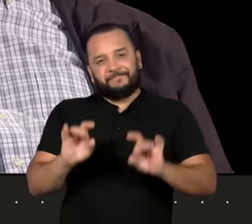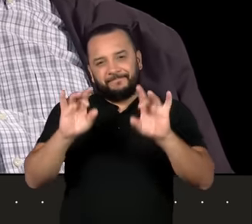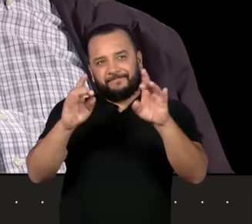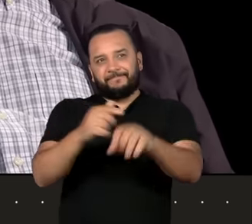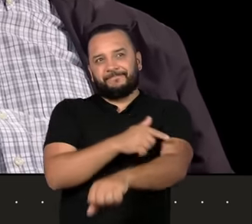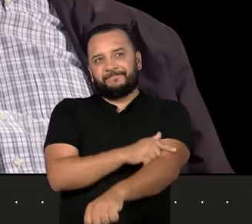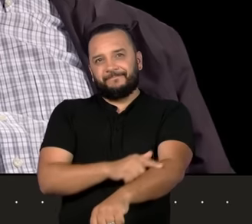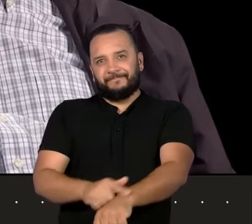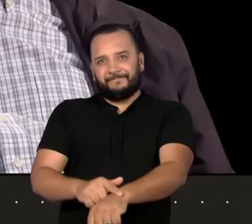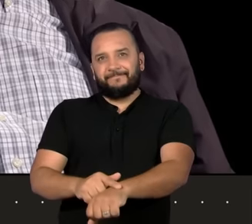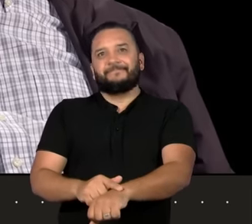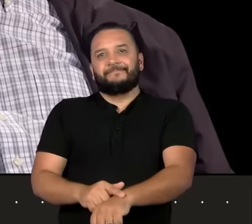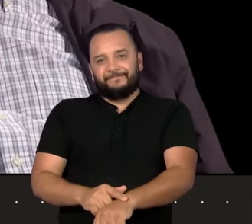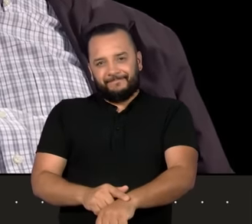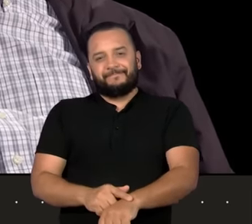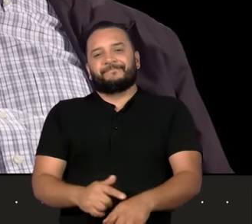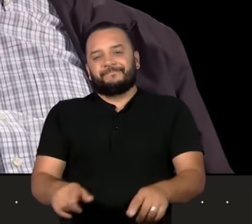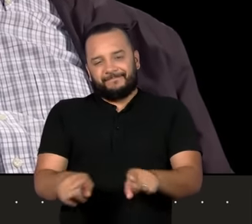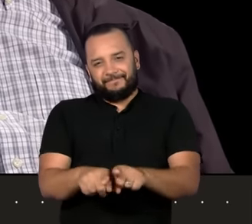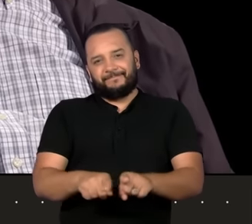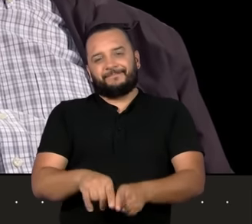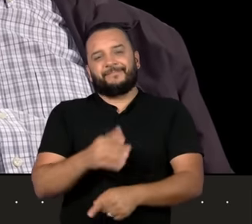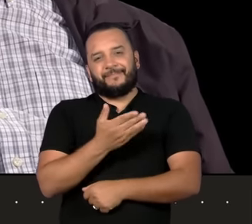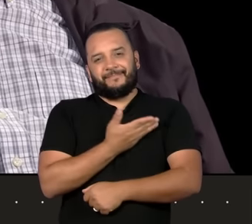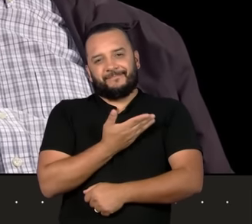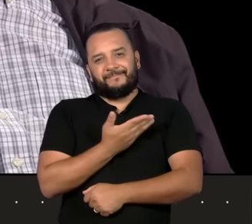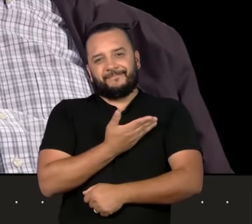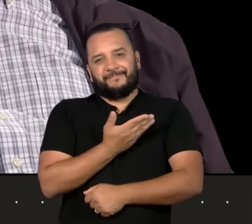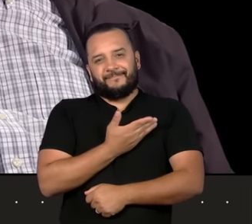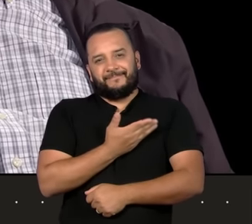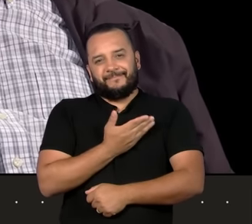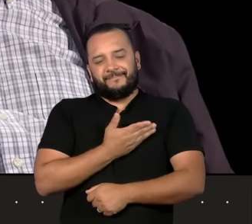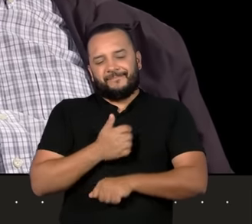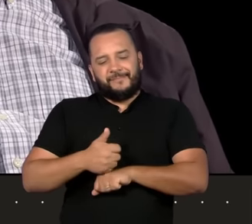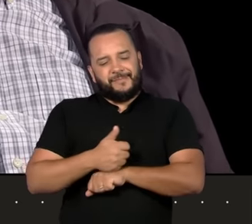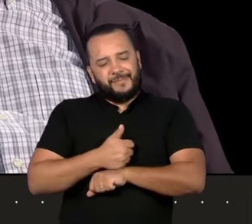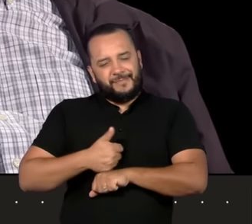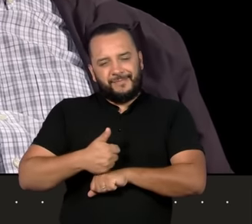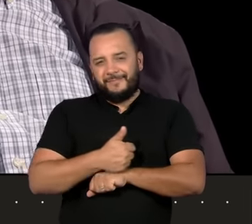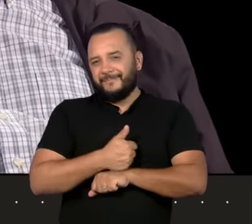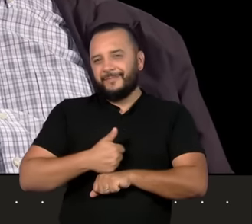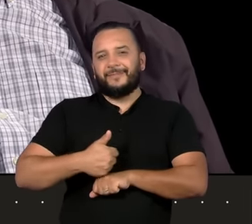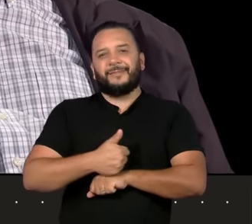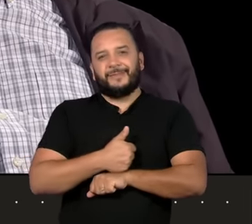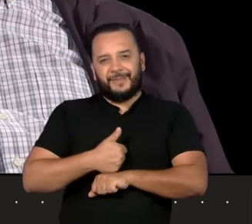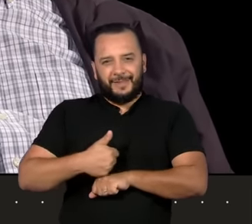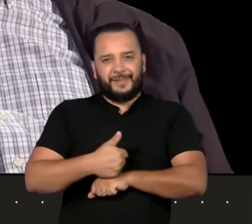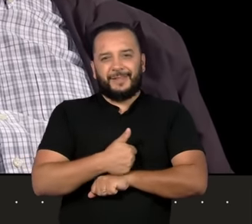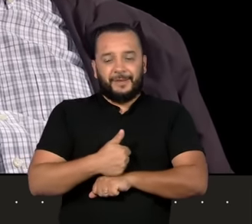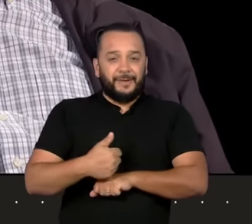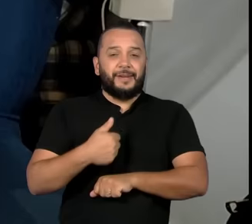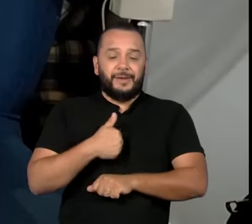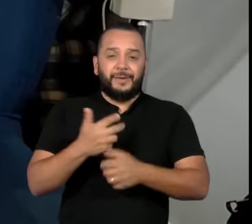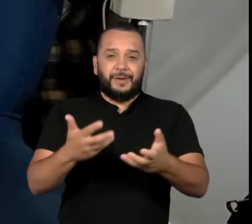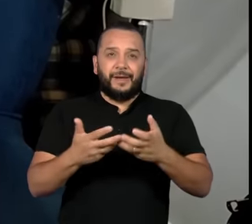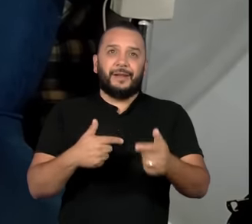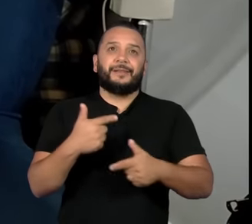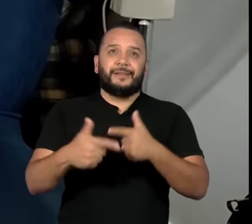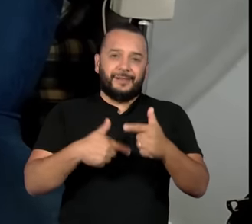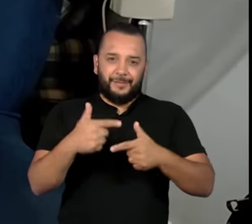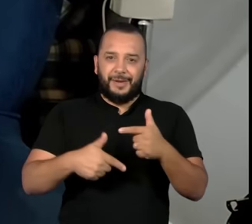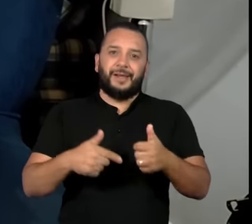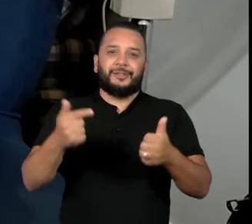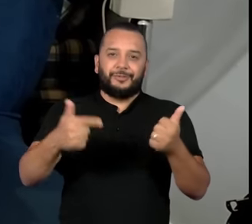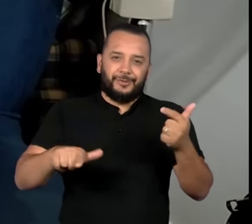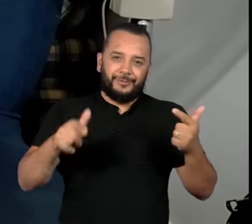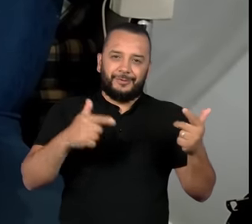cavalheiro, um excelente colega, talentosíssimo, com quem eu espero trabalhar muito